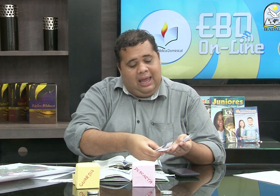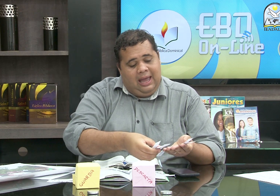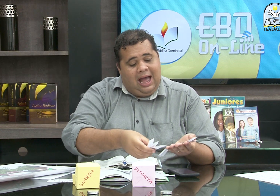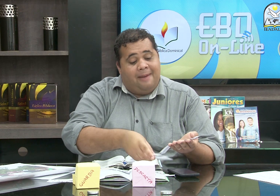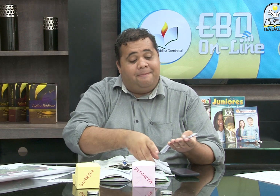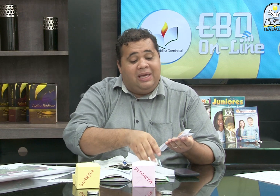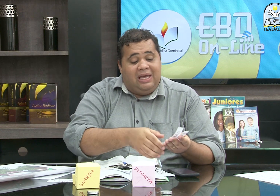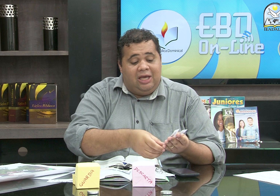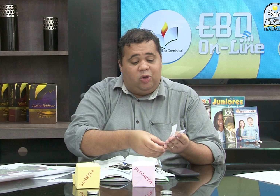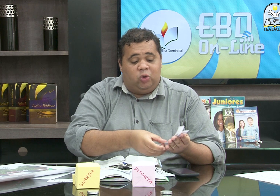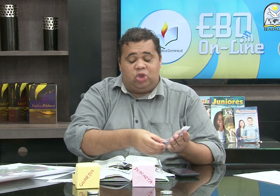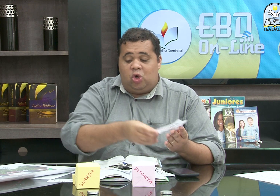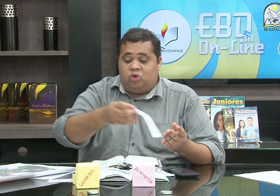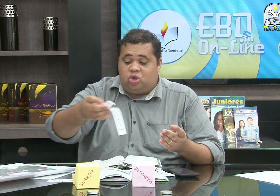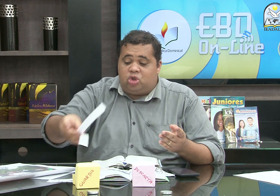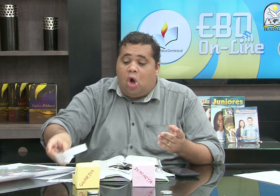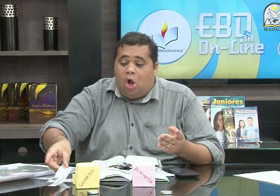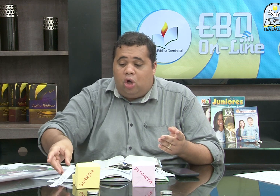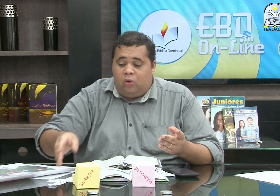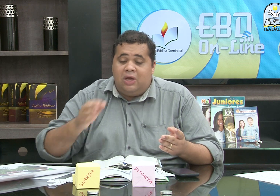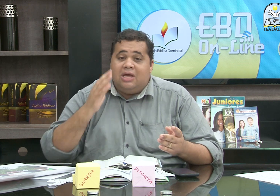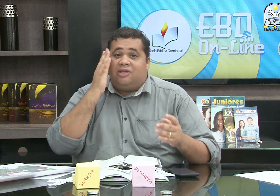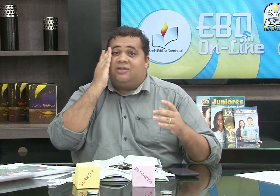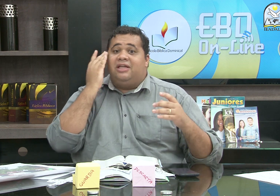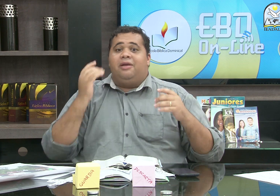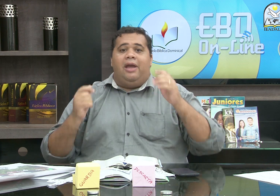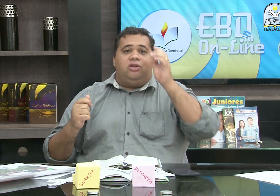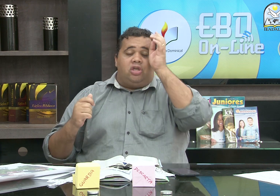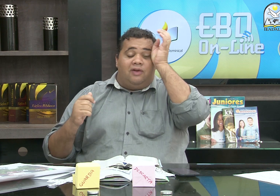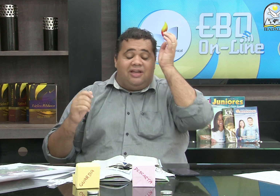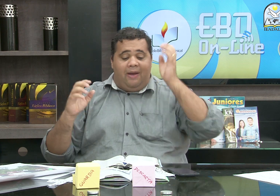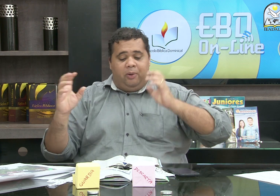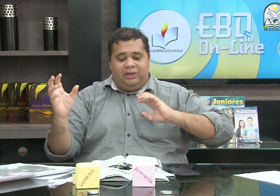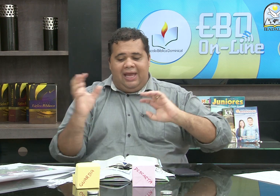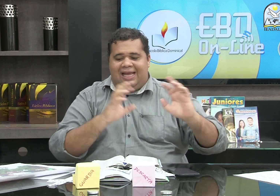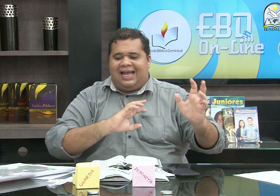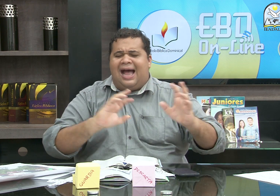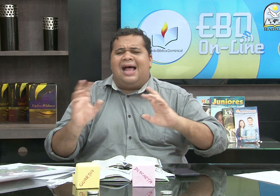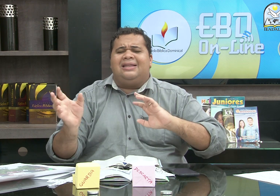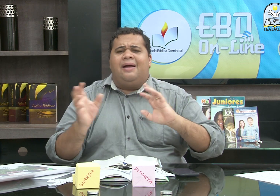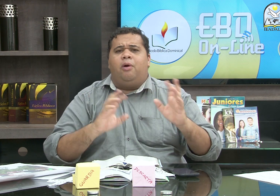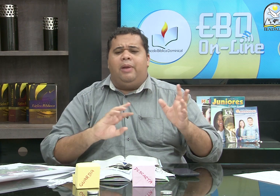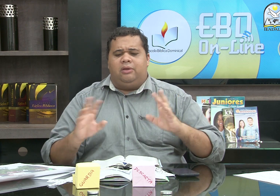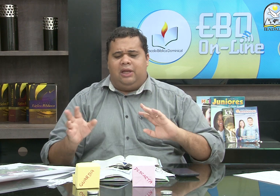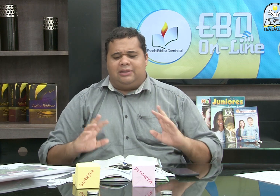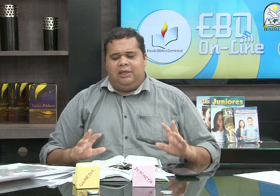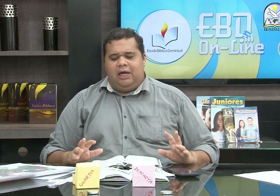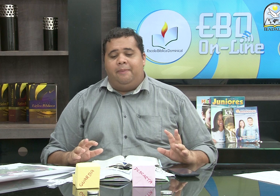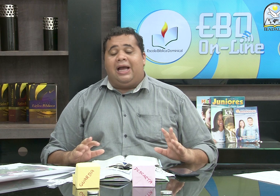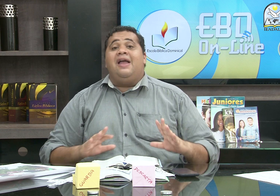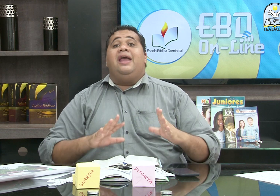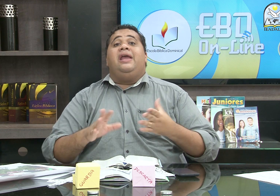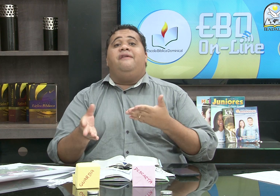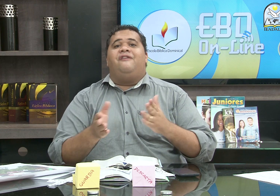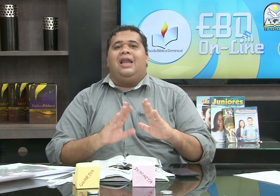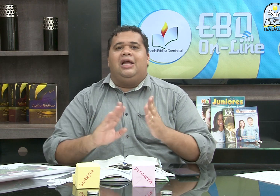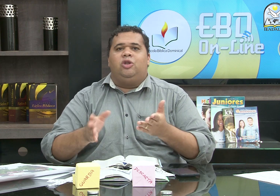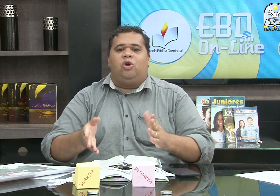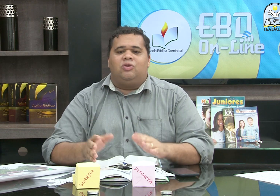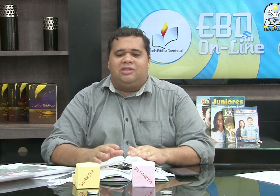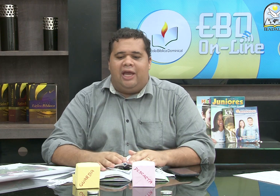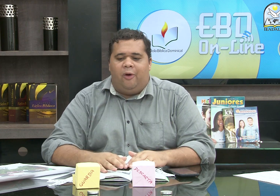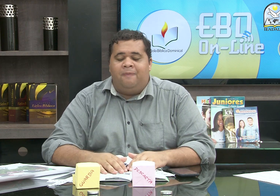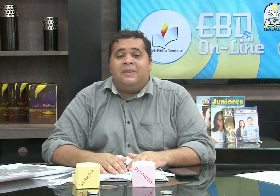e amigos consolo são sentimentos que você vai poder cada momento dessa dinâmica e